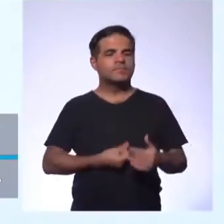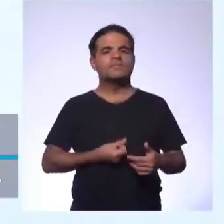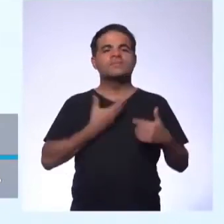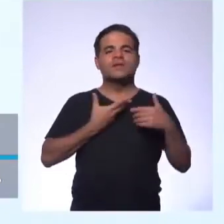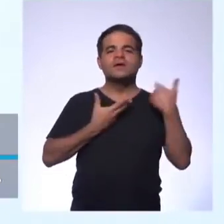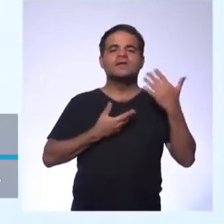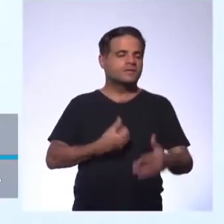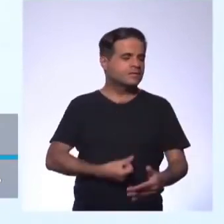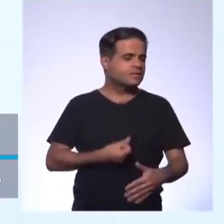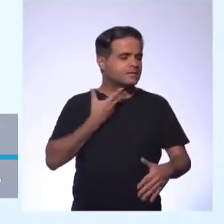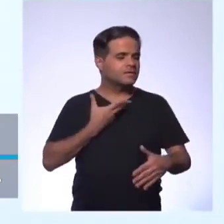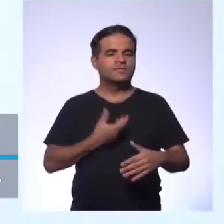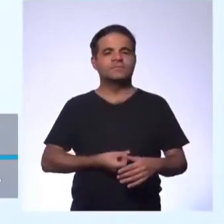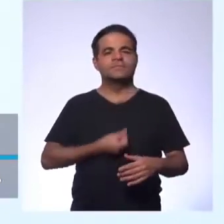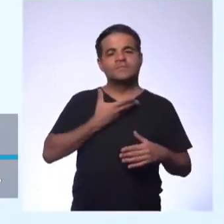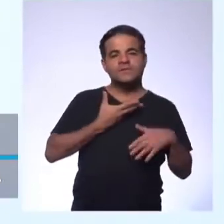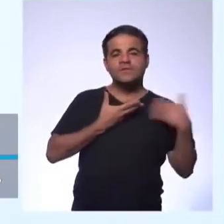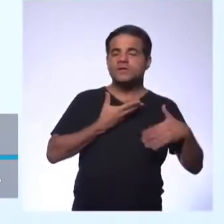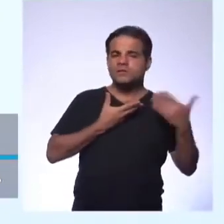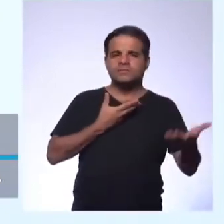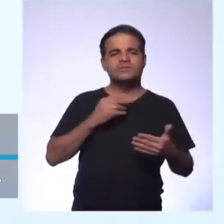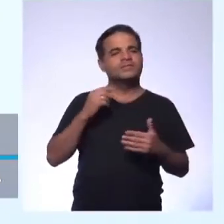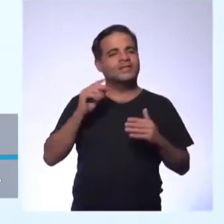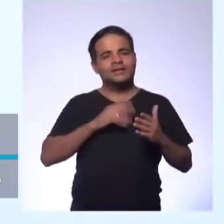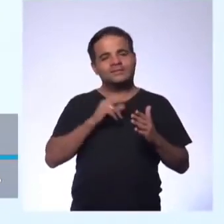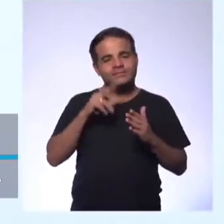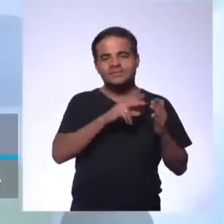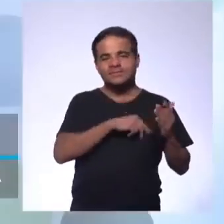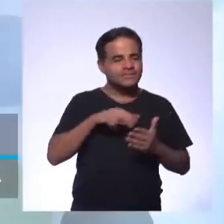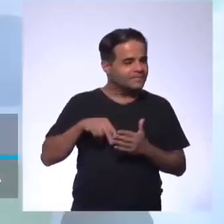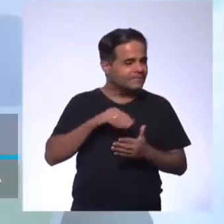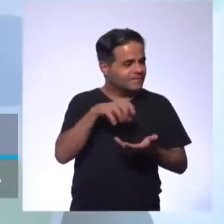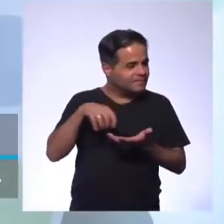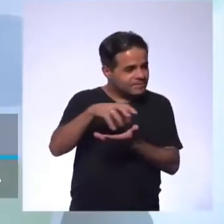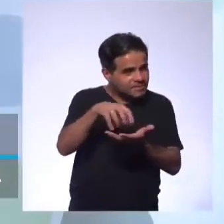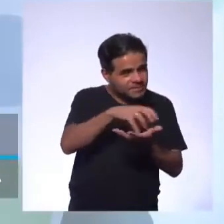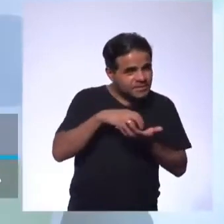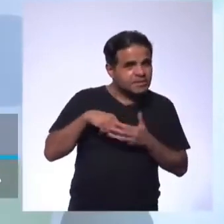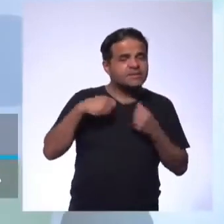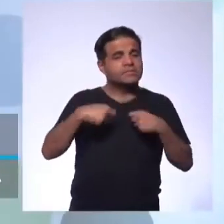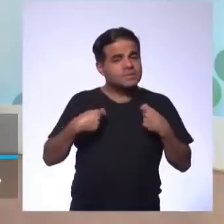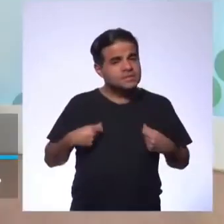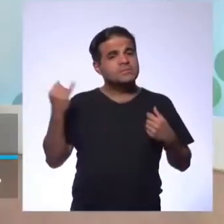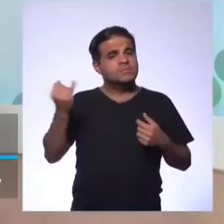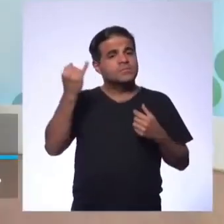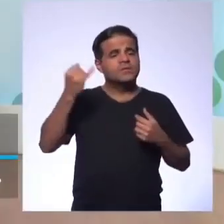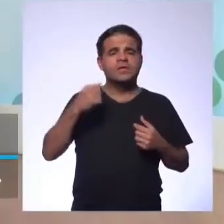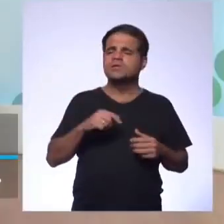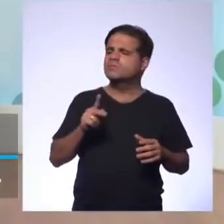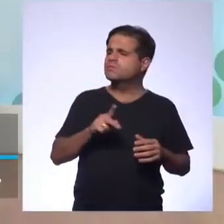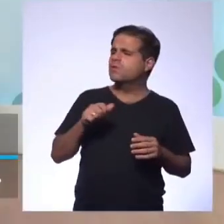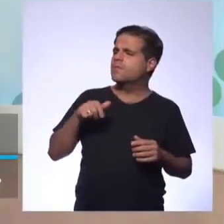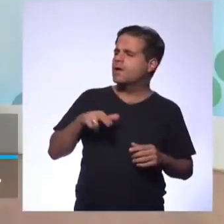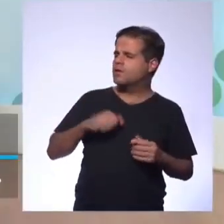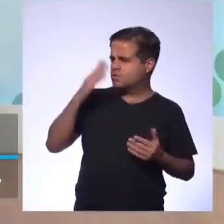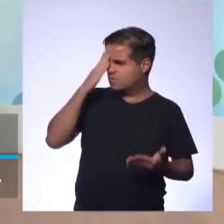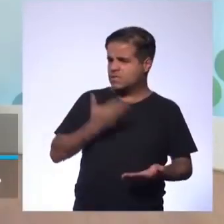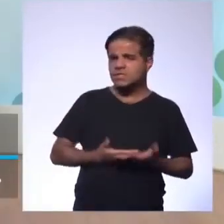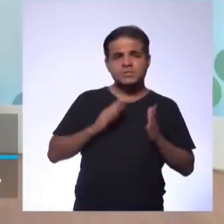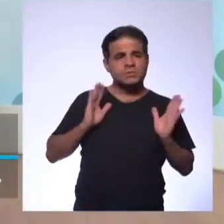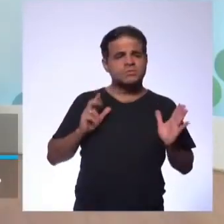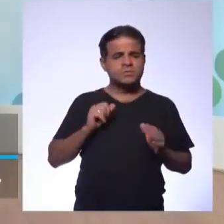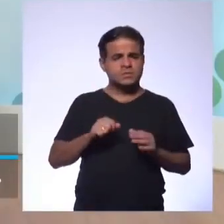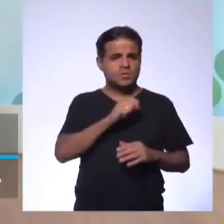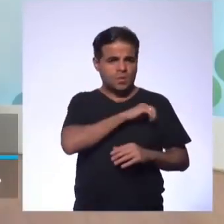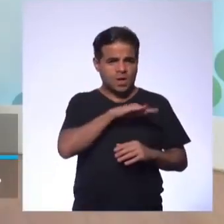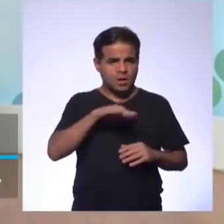que funciona. Na escola, temos que ser leitores em todas as áreas, em todas as disciplinas. Professor Mauro, eu acredito, então, se eu entendi, que